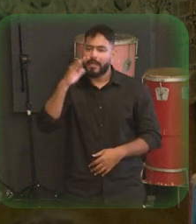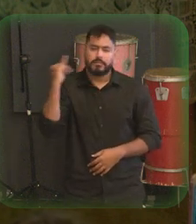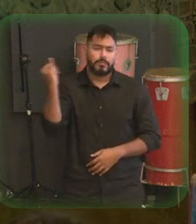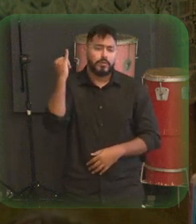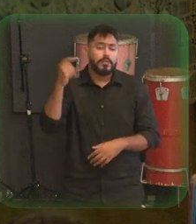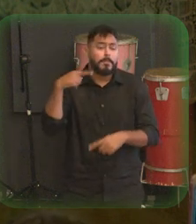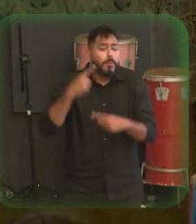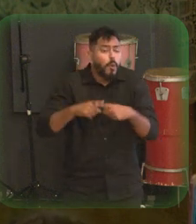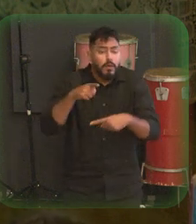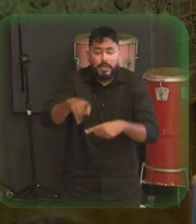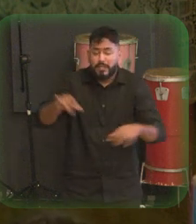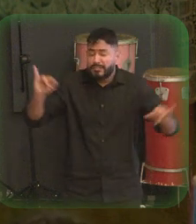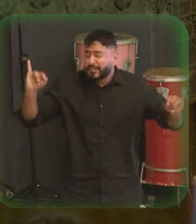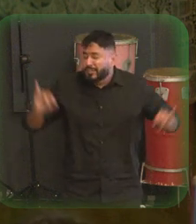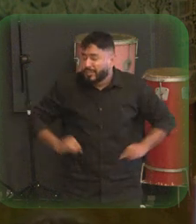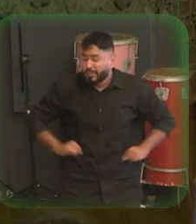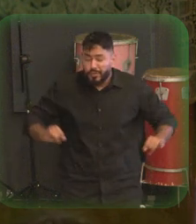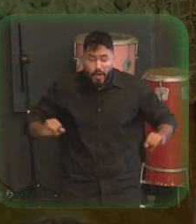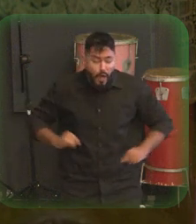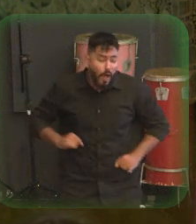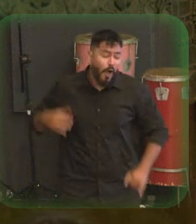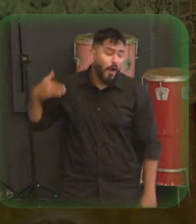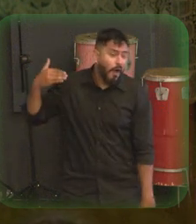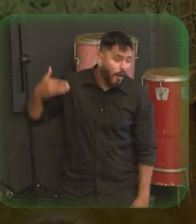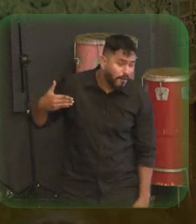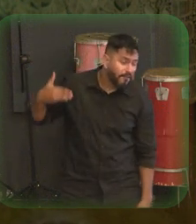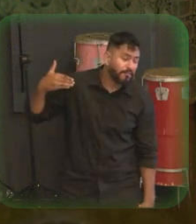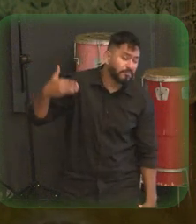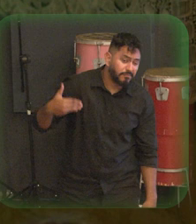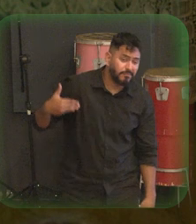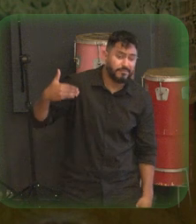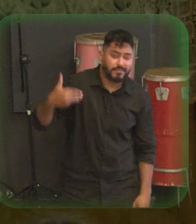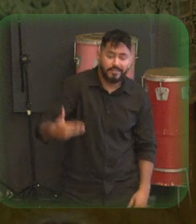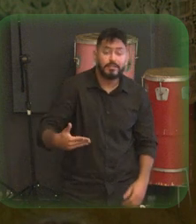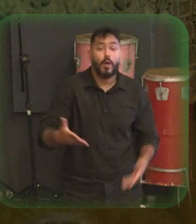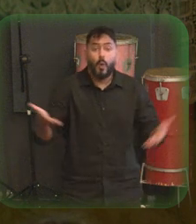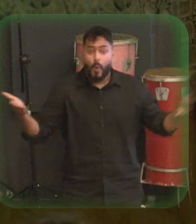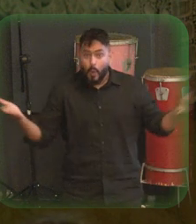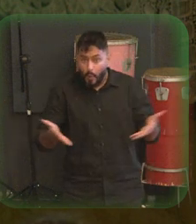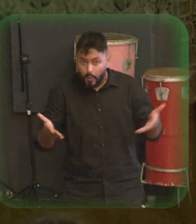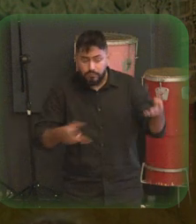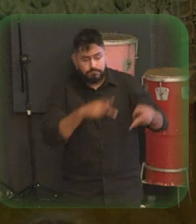sofre profundamente hoje. O povo brasileiro que hoje passa